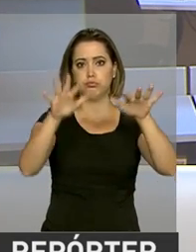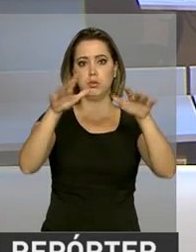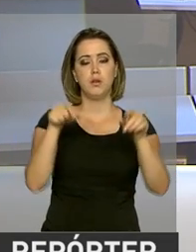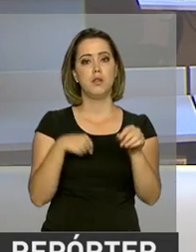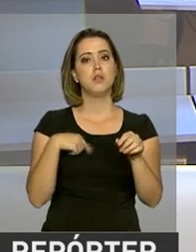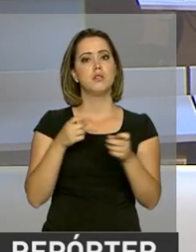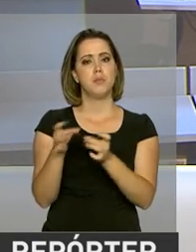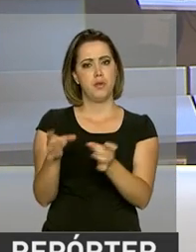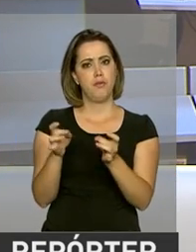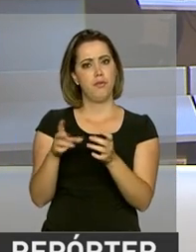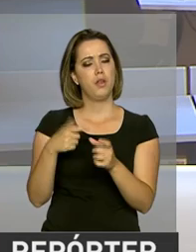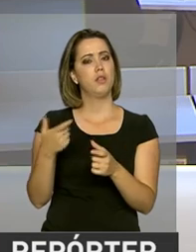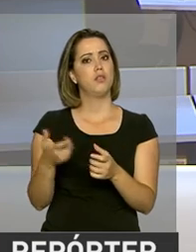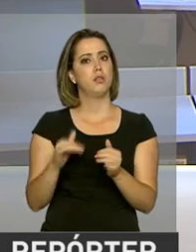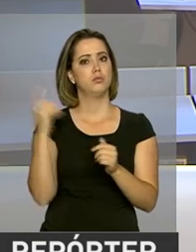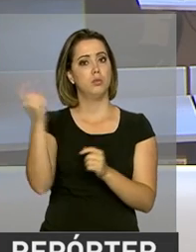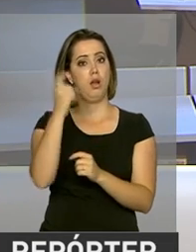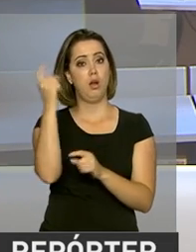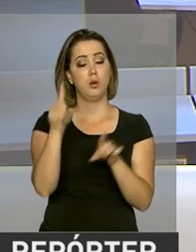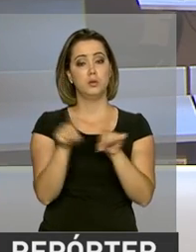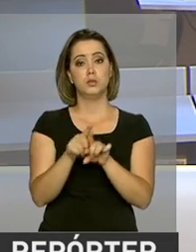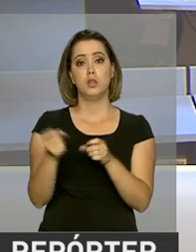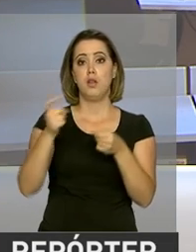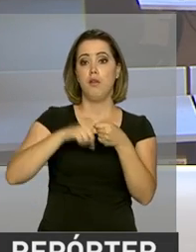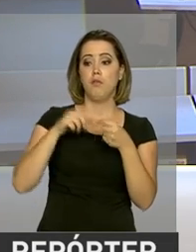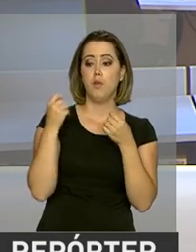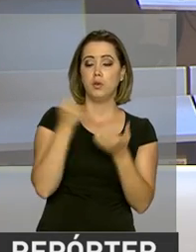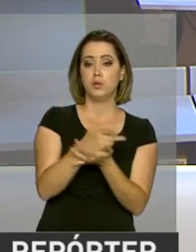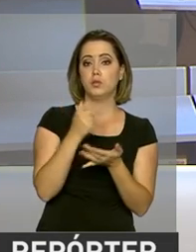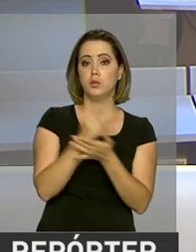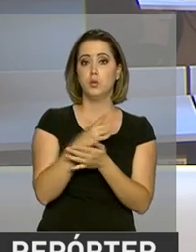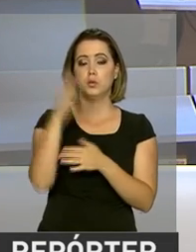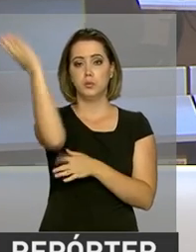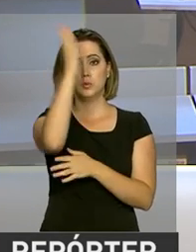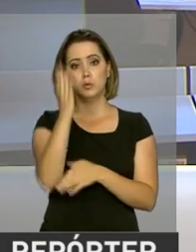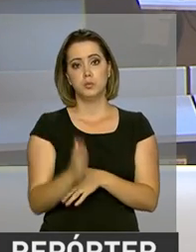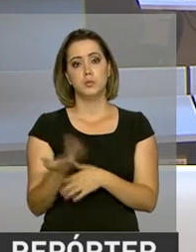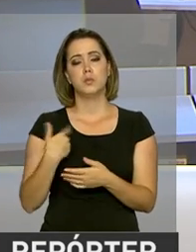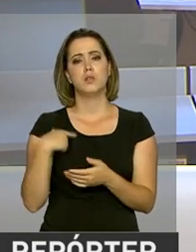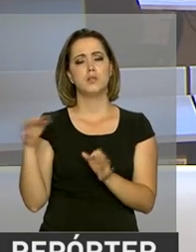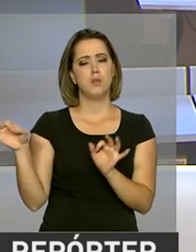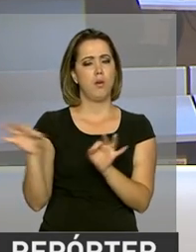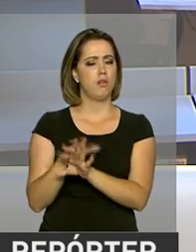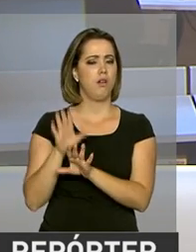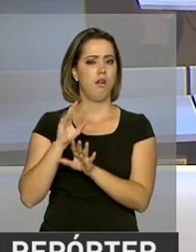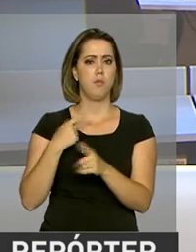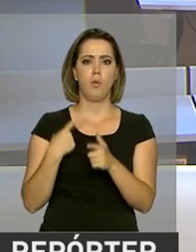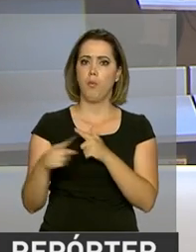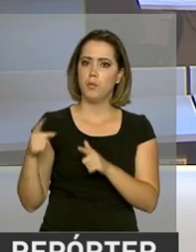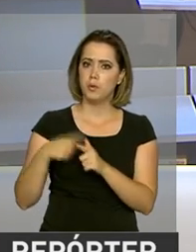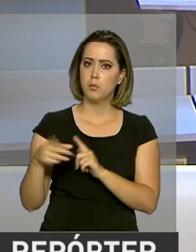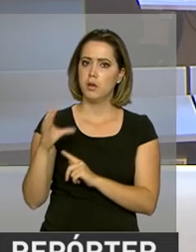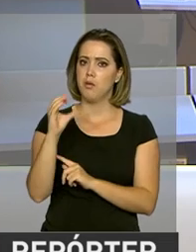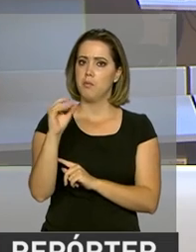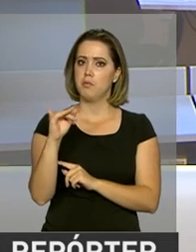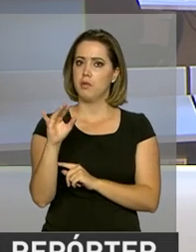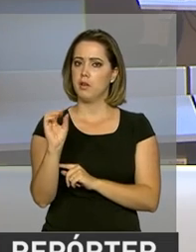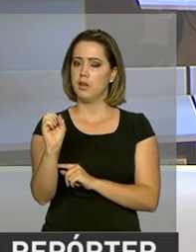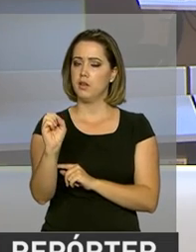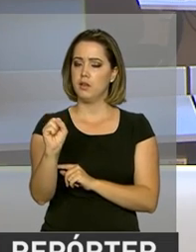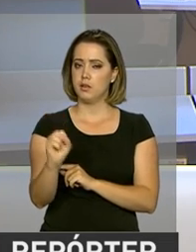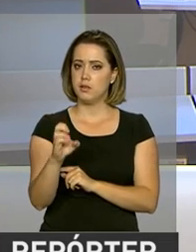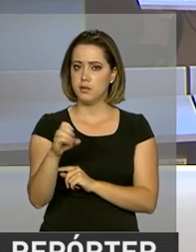em alta e pela volta do consumo a expectativa é de que o Brasil deixe a crise para trás os dados também